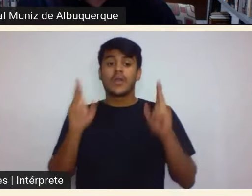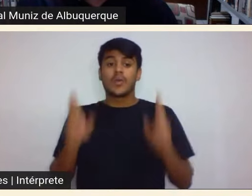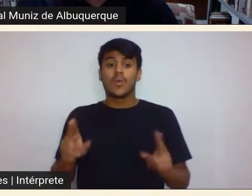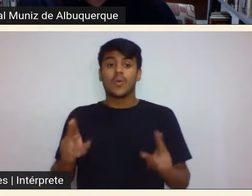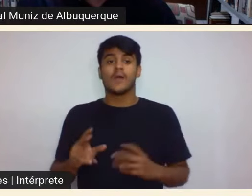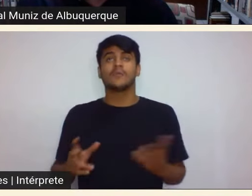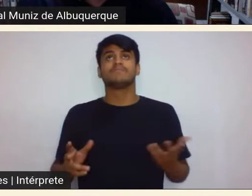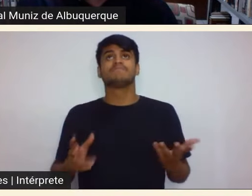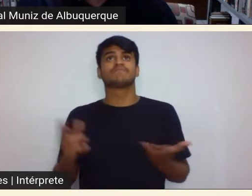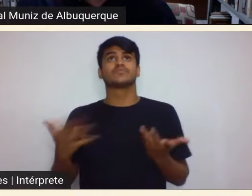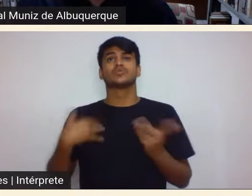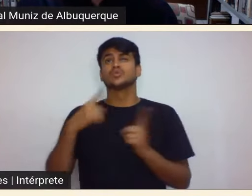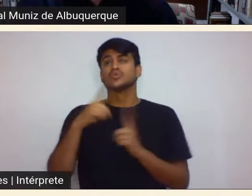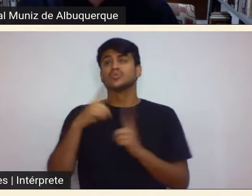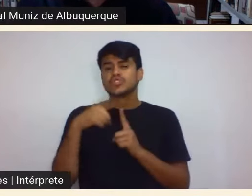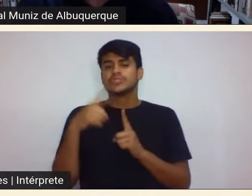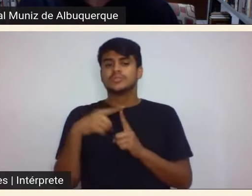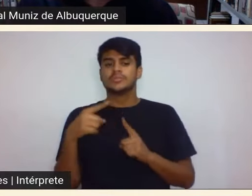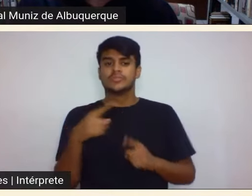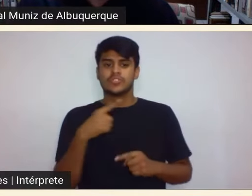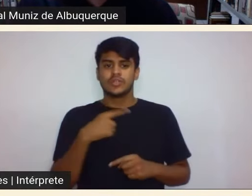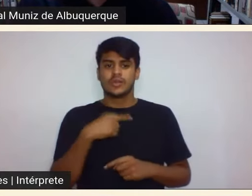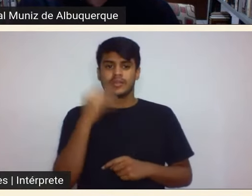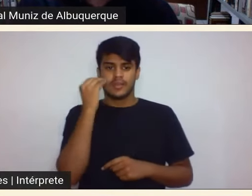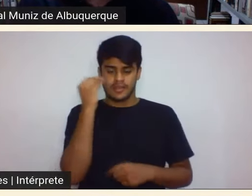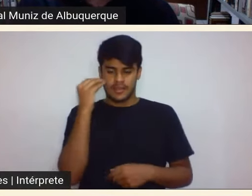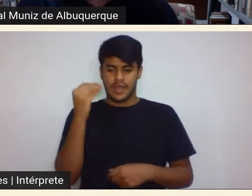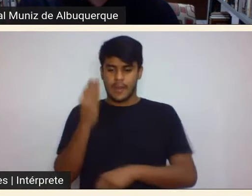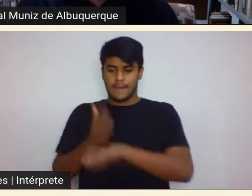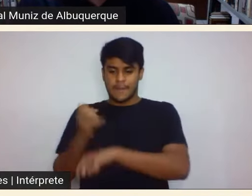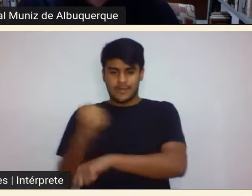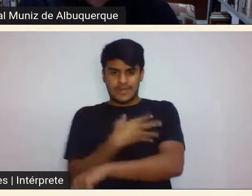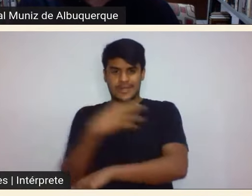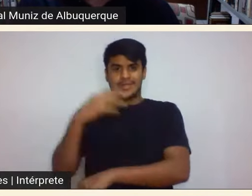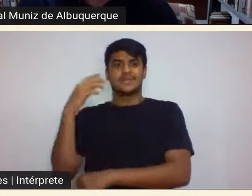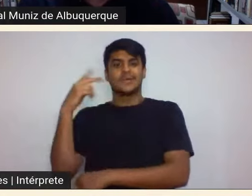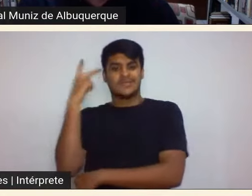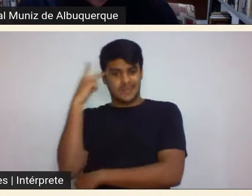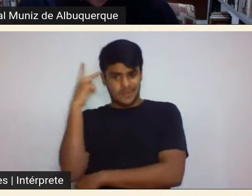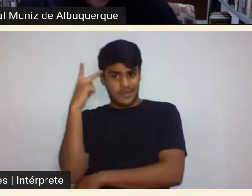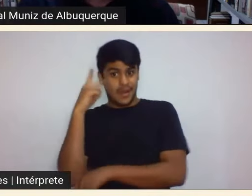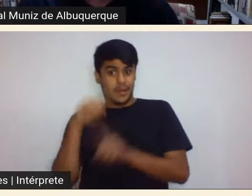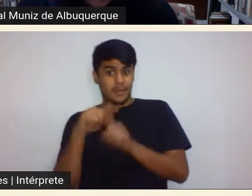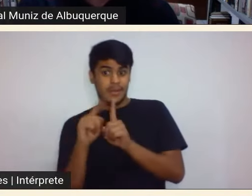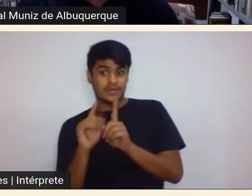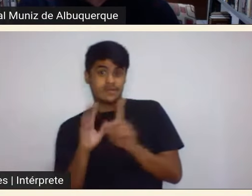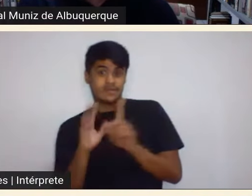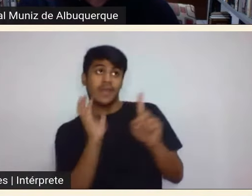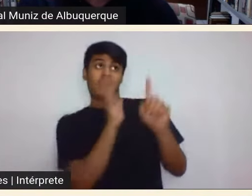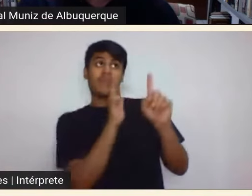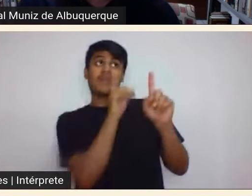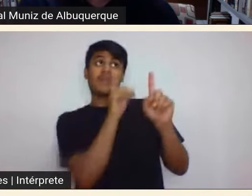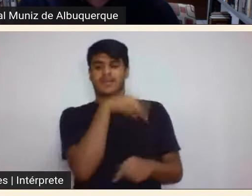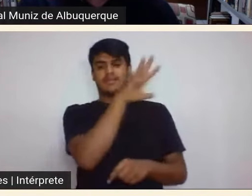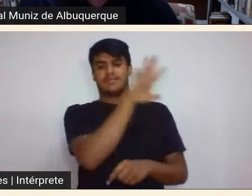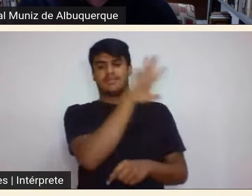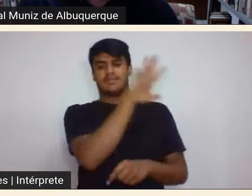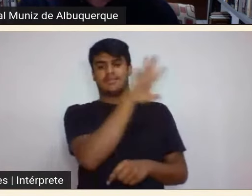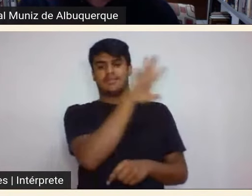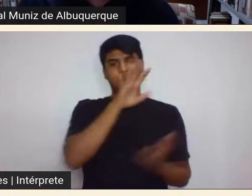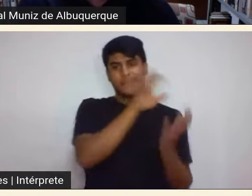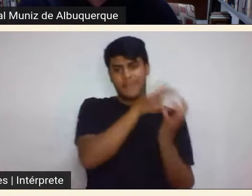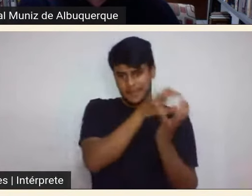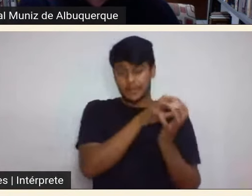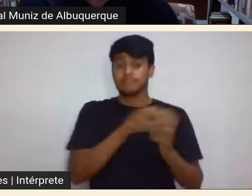uma espécie de tentáculo, né, do modernismo paulista lá em Pernambuco. Era aquele partícipe. E o Hinojosa tinha